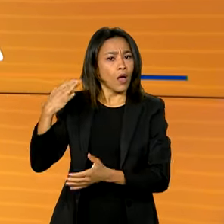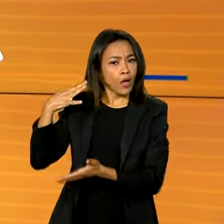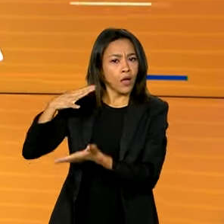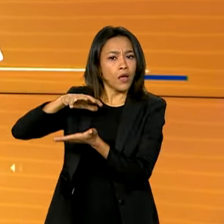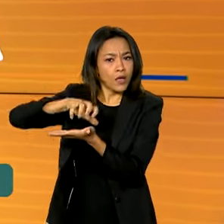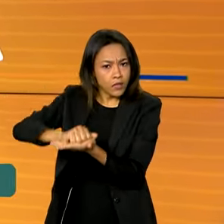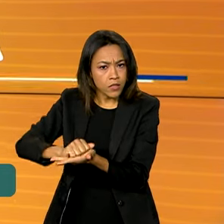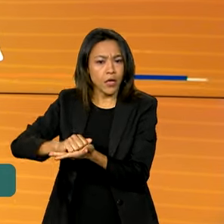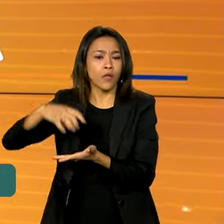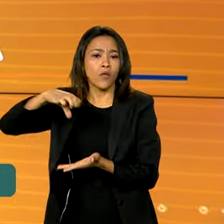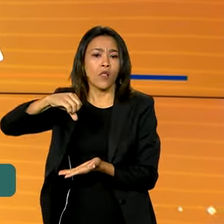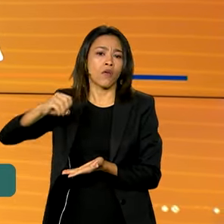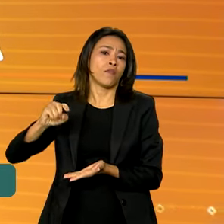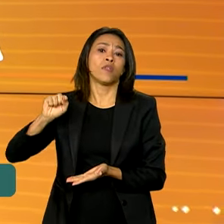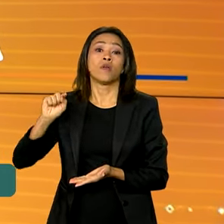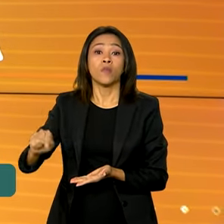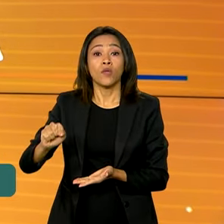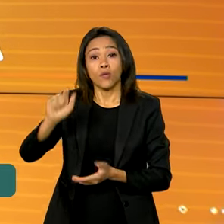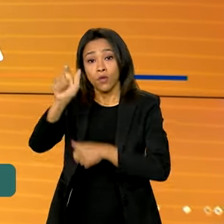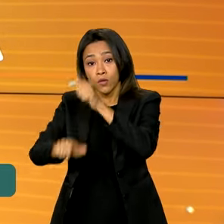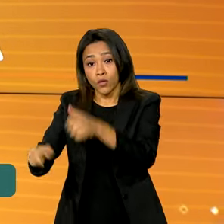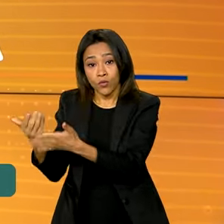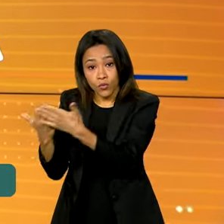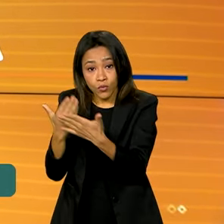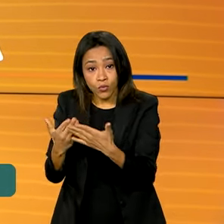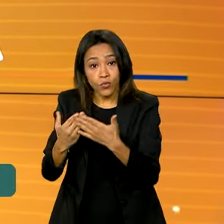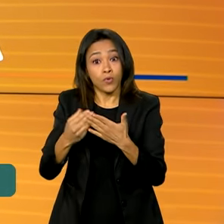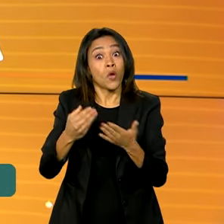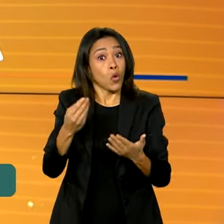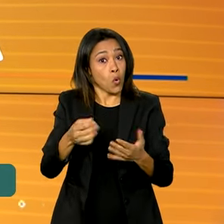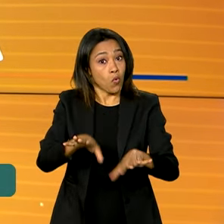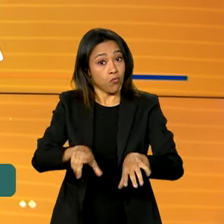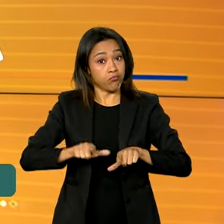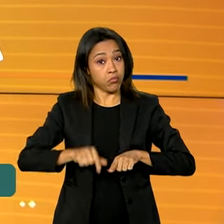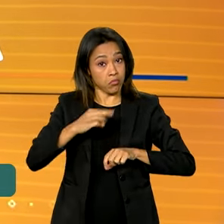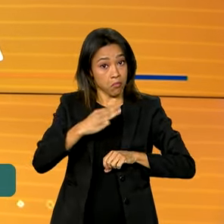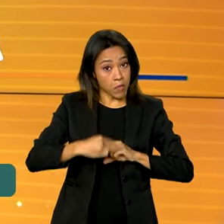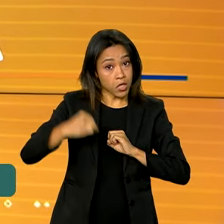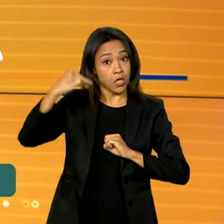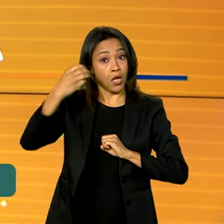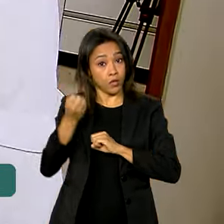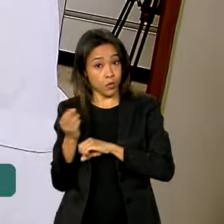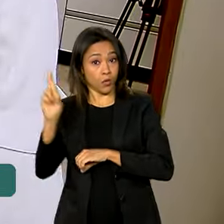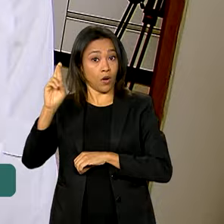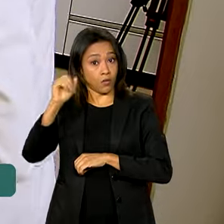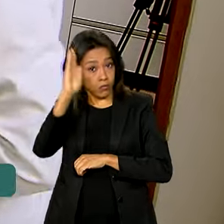ainda mais de 90 mil estudantes com título de mestrado ou doutorado no país.